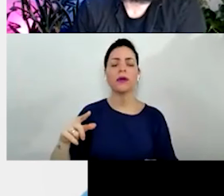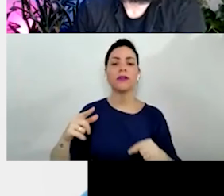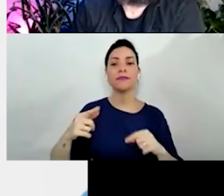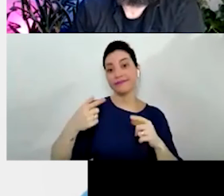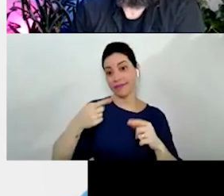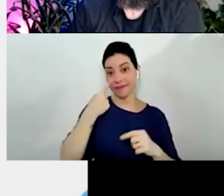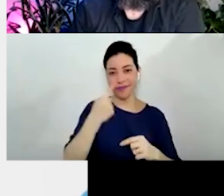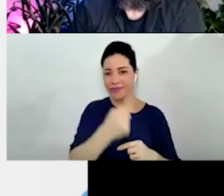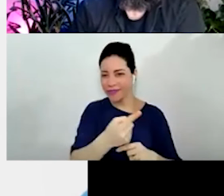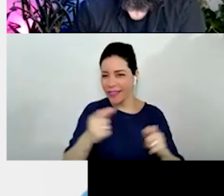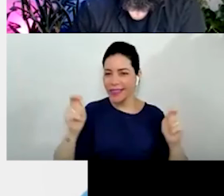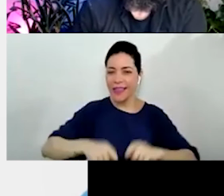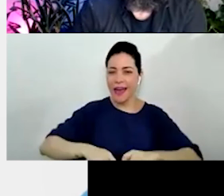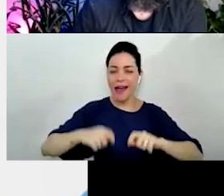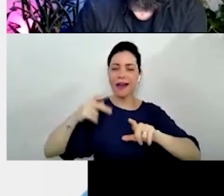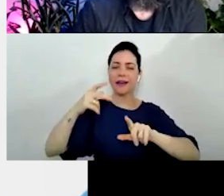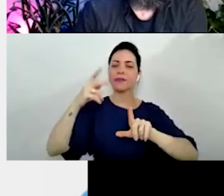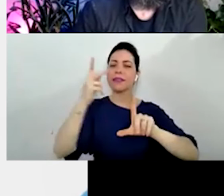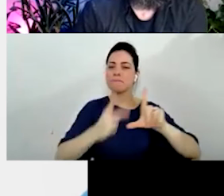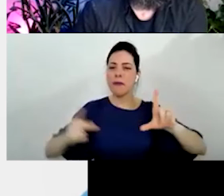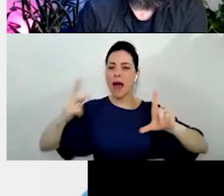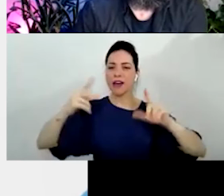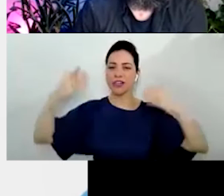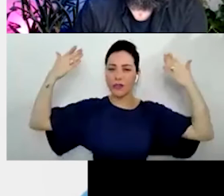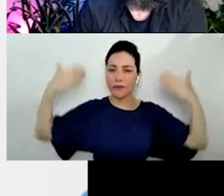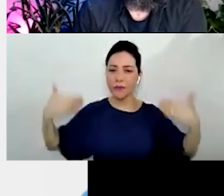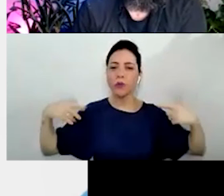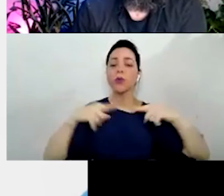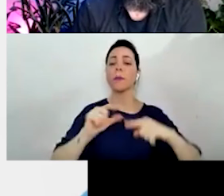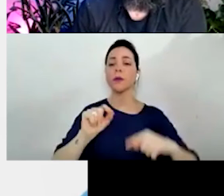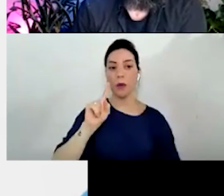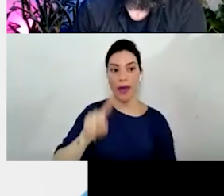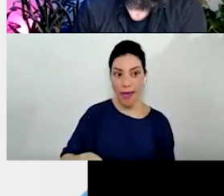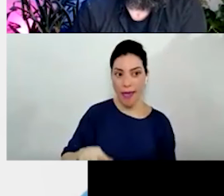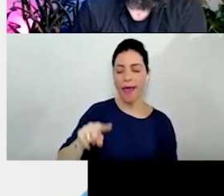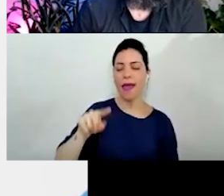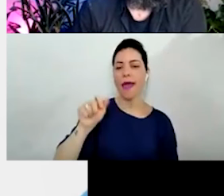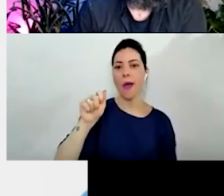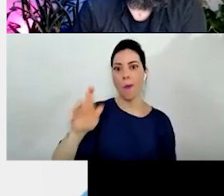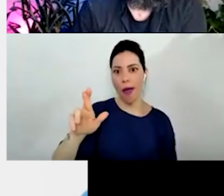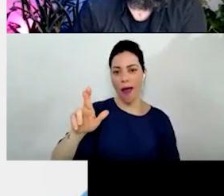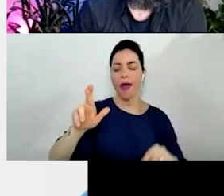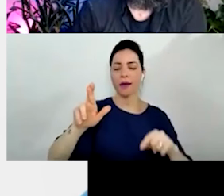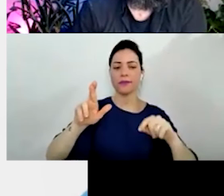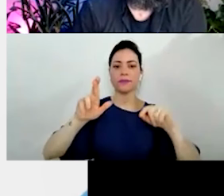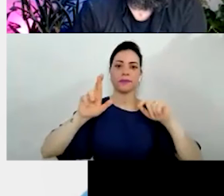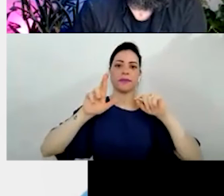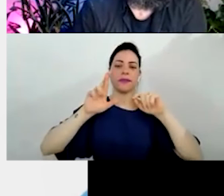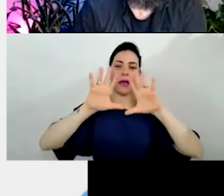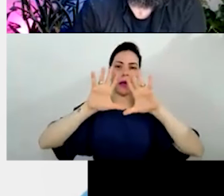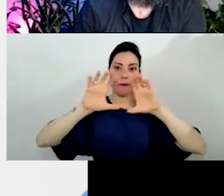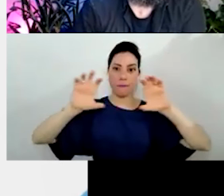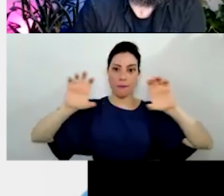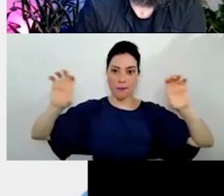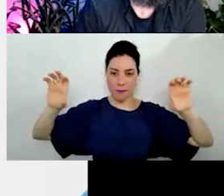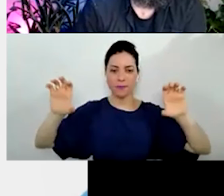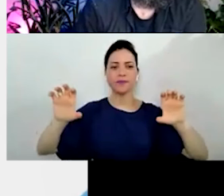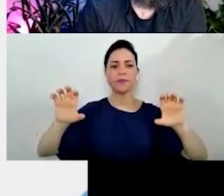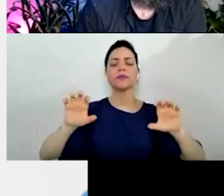aí ser apresentadas E se eu associei é com o ar e porque o ar vamos dar o poeminha do ar